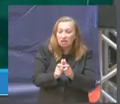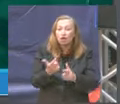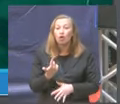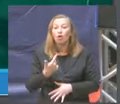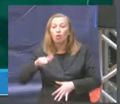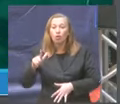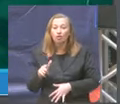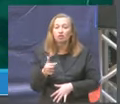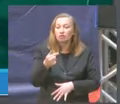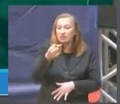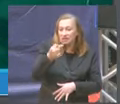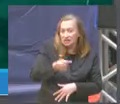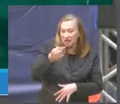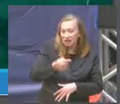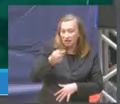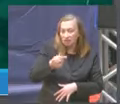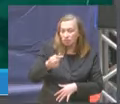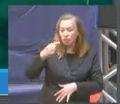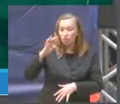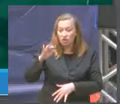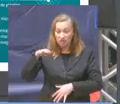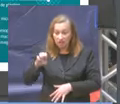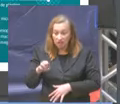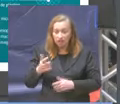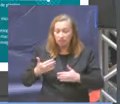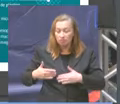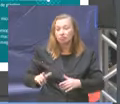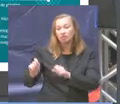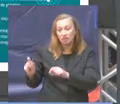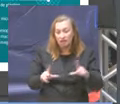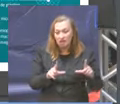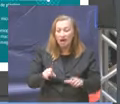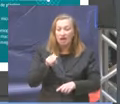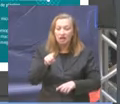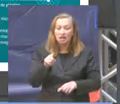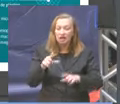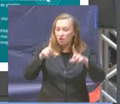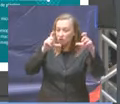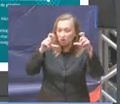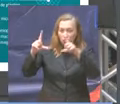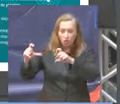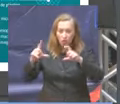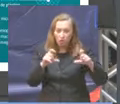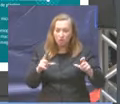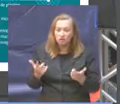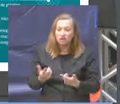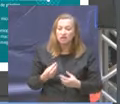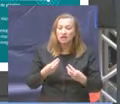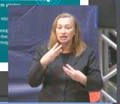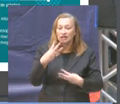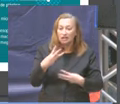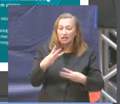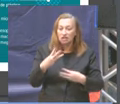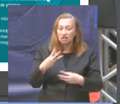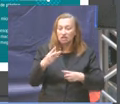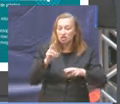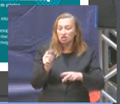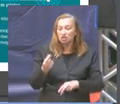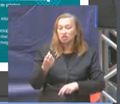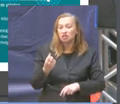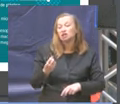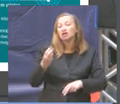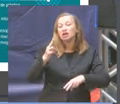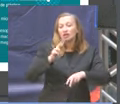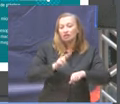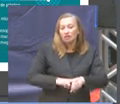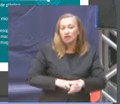7º continente, pode avançar. Aqui é um pouco dessa fotografia, ela é 3 vezes o tamanho da França.